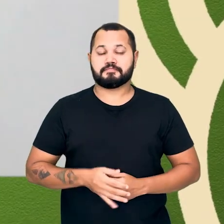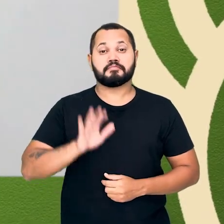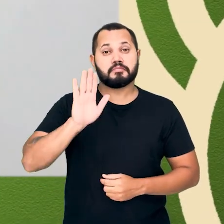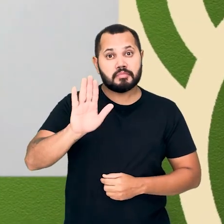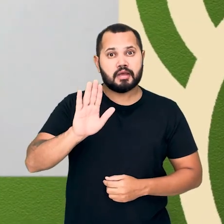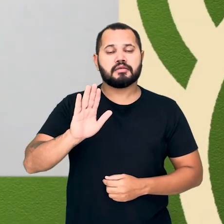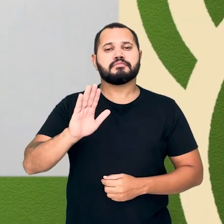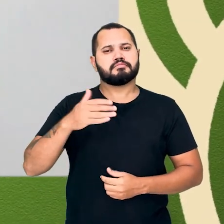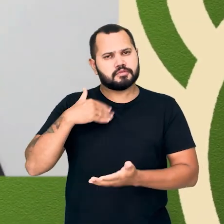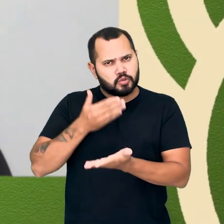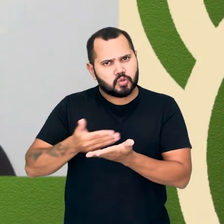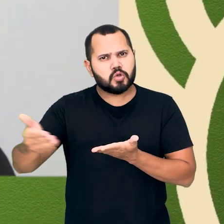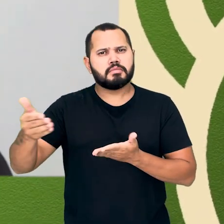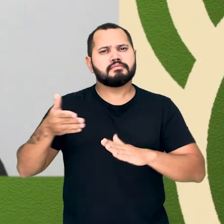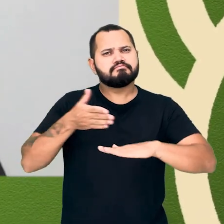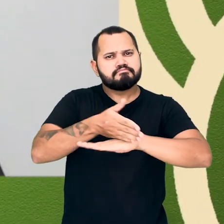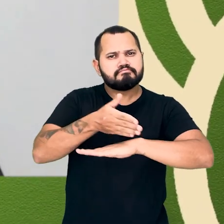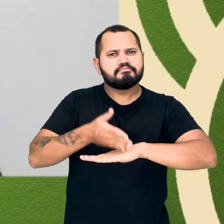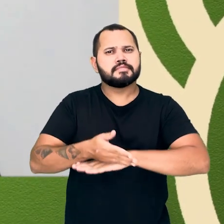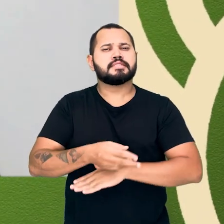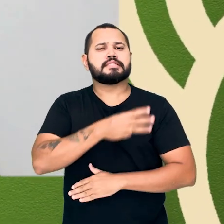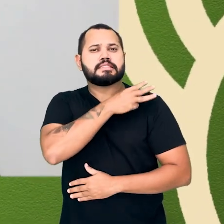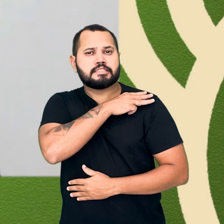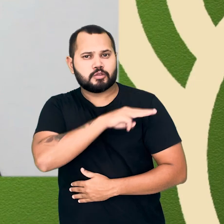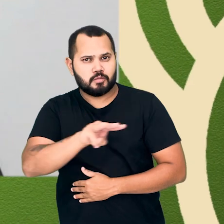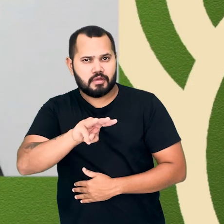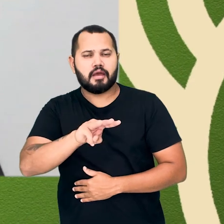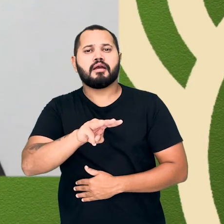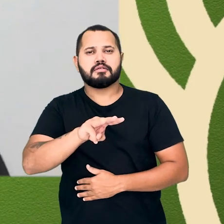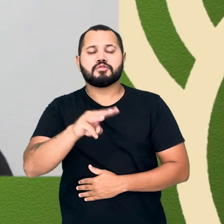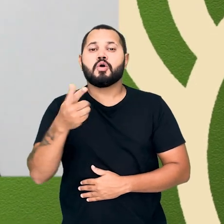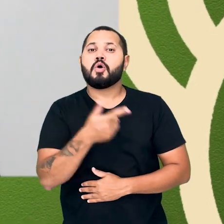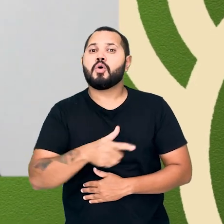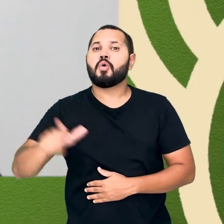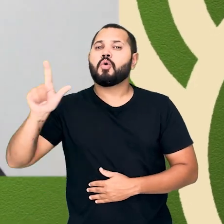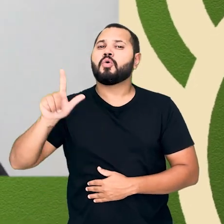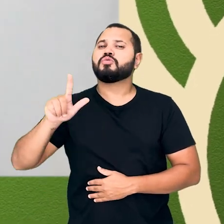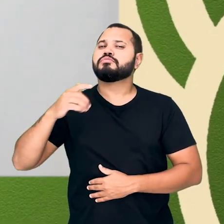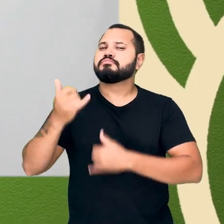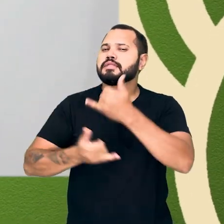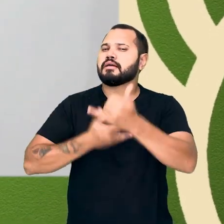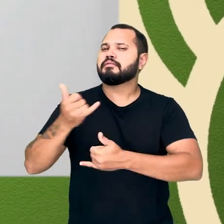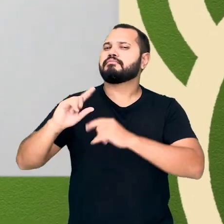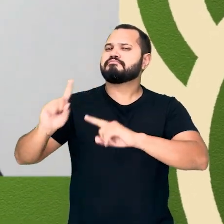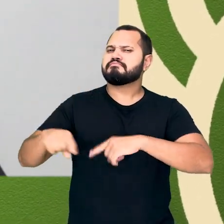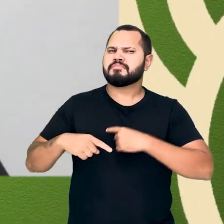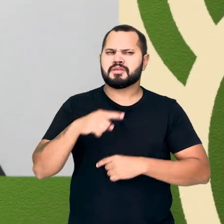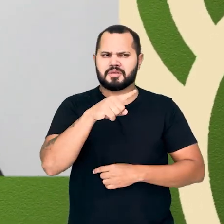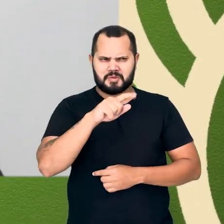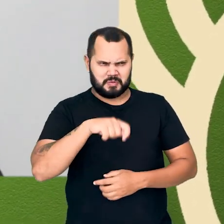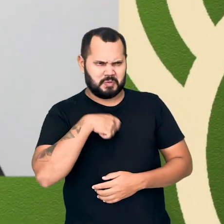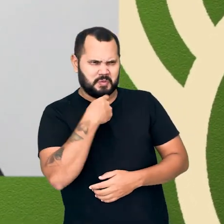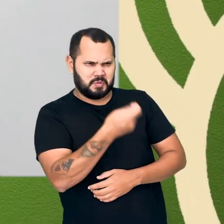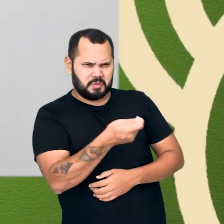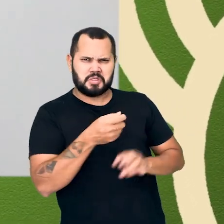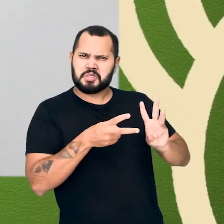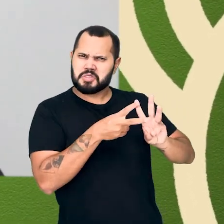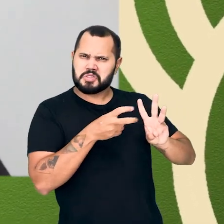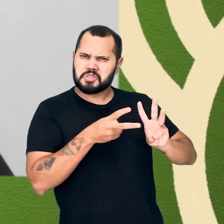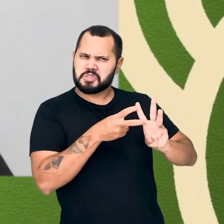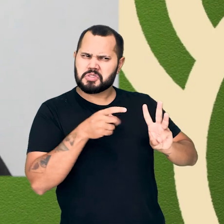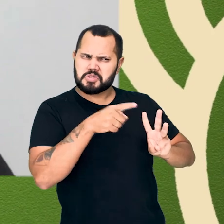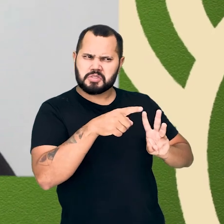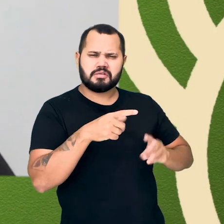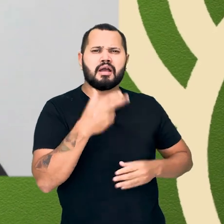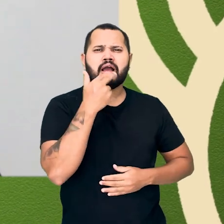aí quando eu comecei a frequentar o ensino médio, já começou outro tipo de brincadeira. Tu fala que